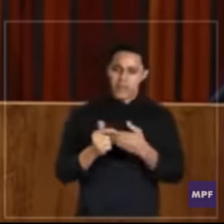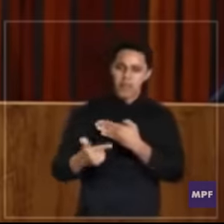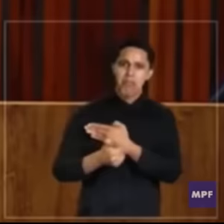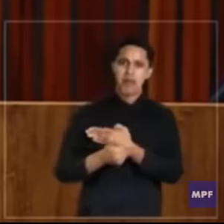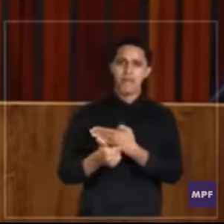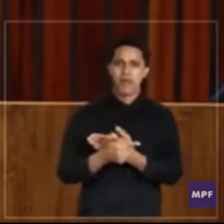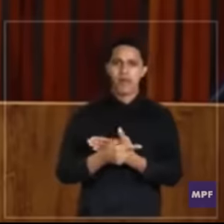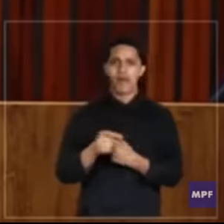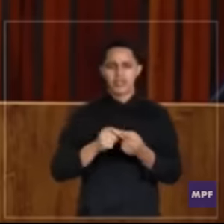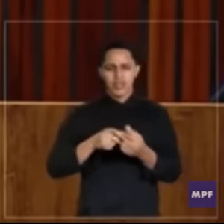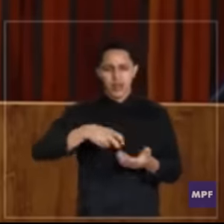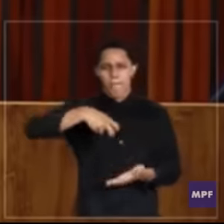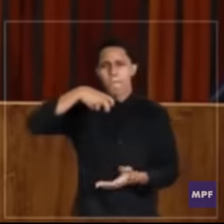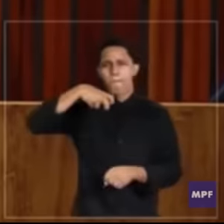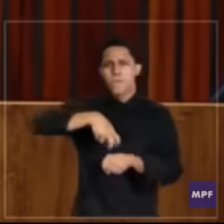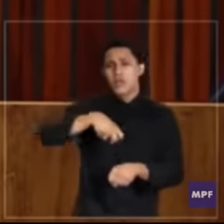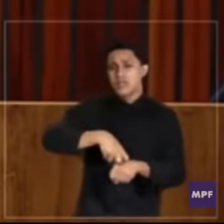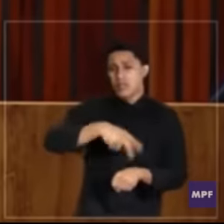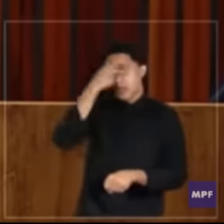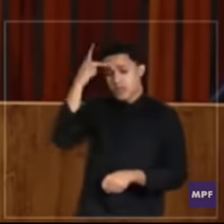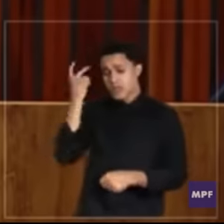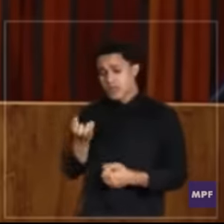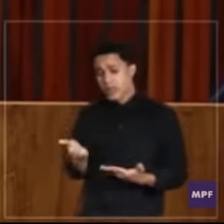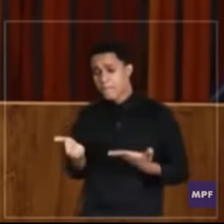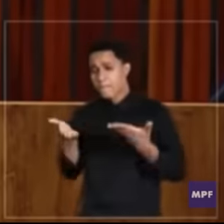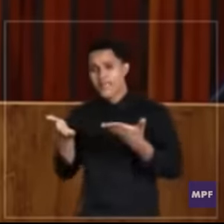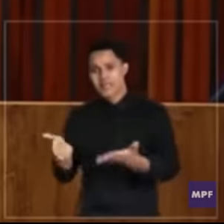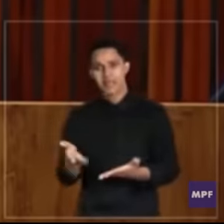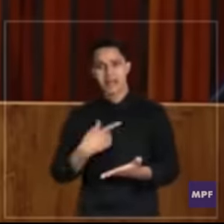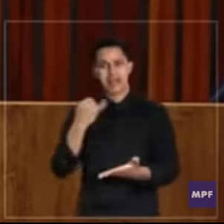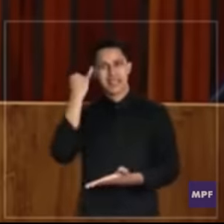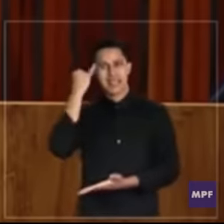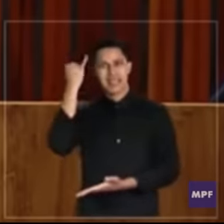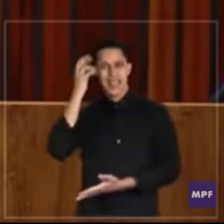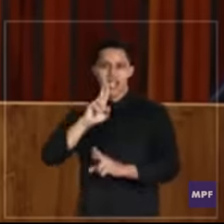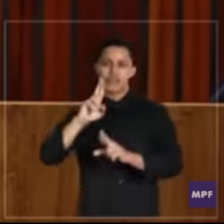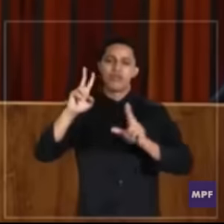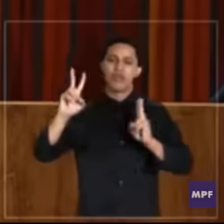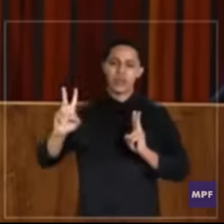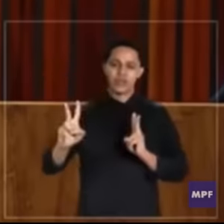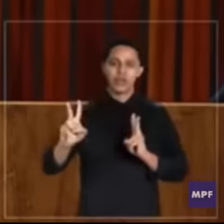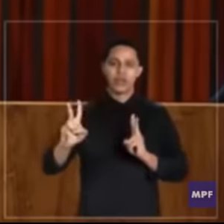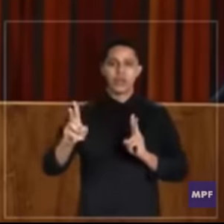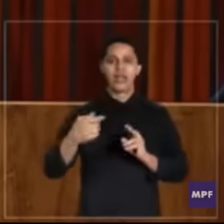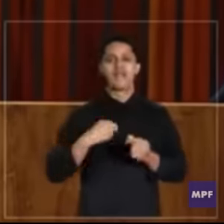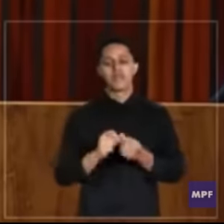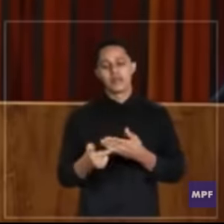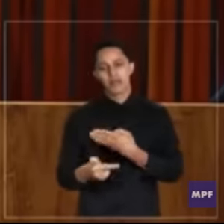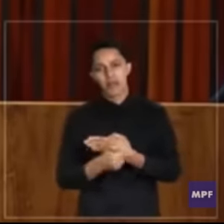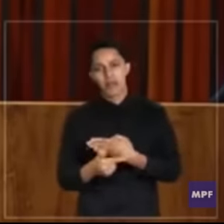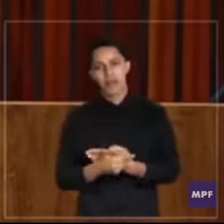que na delação de Mauro Cid não tem nada contra o bolsonaro volta à